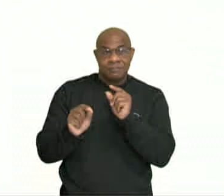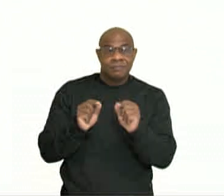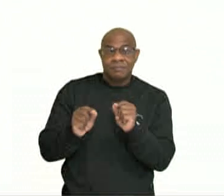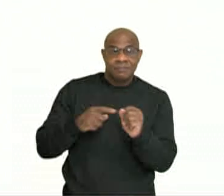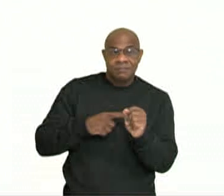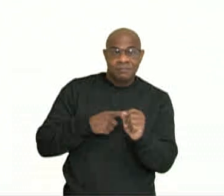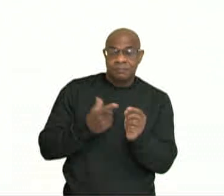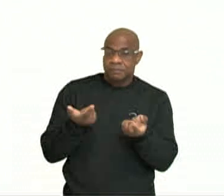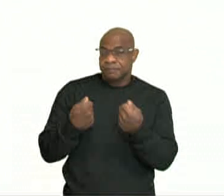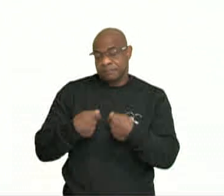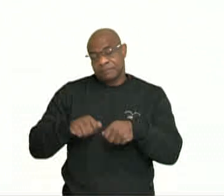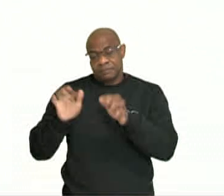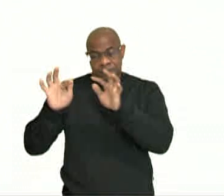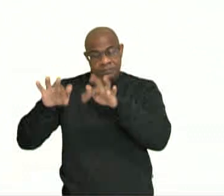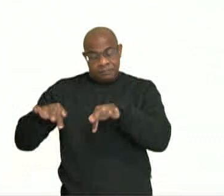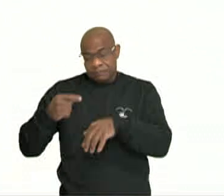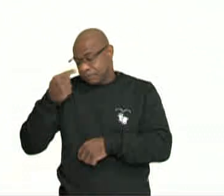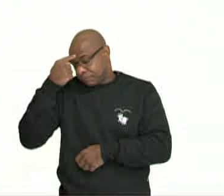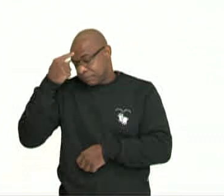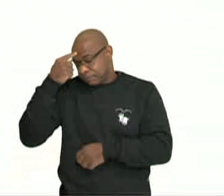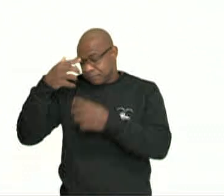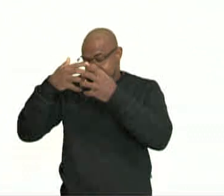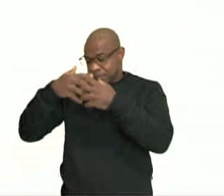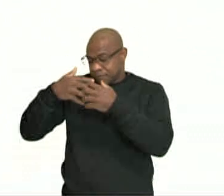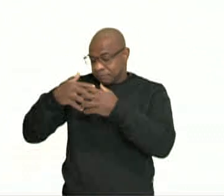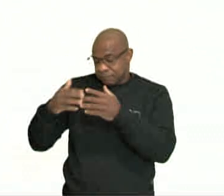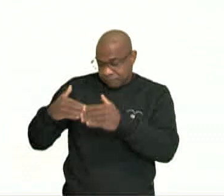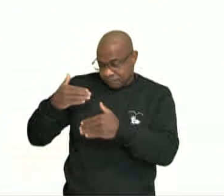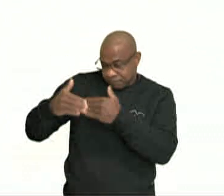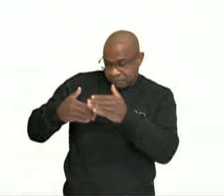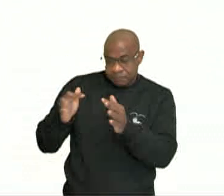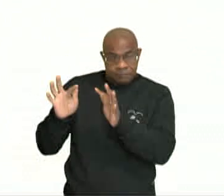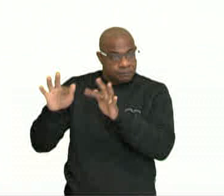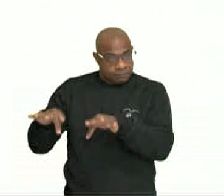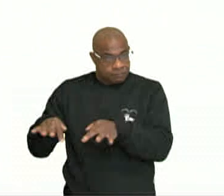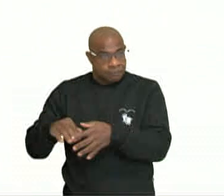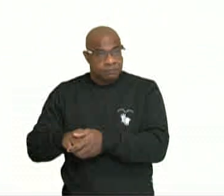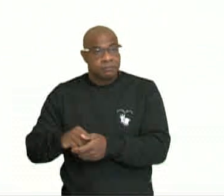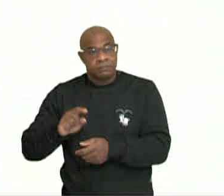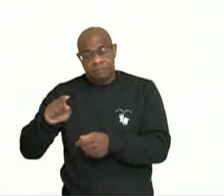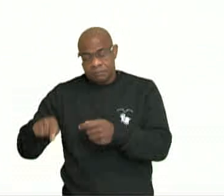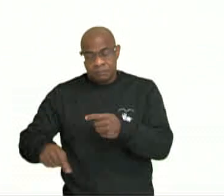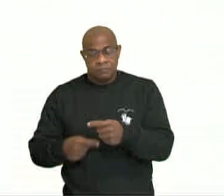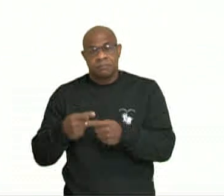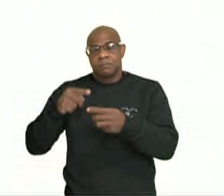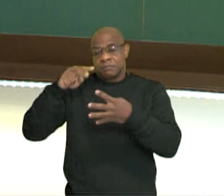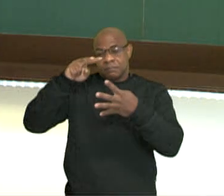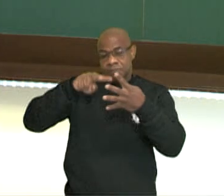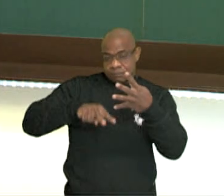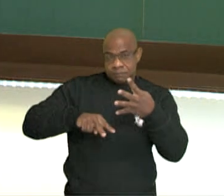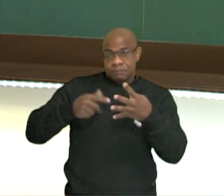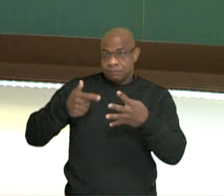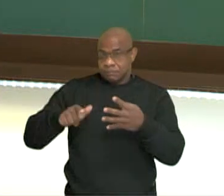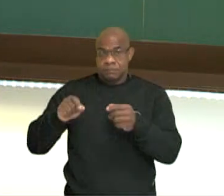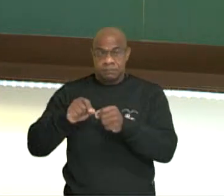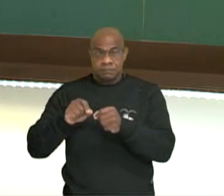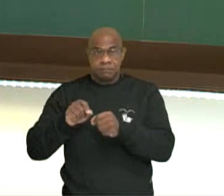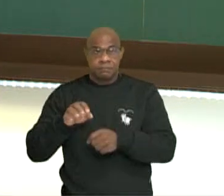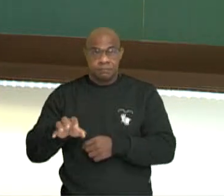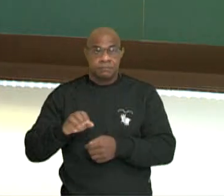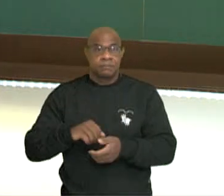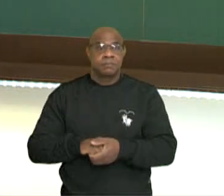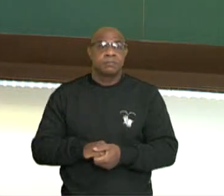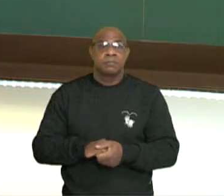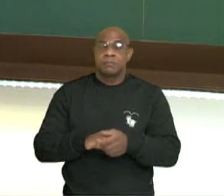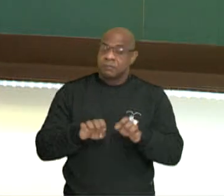função de encerrar a linha de pensamento desenvolvida, você vai retomar a sua tese para fazer isso.